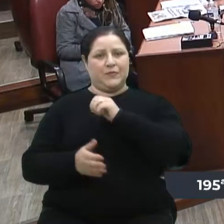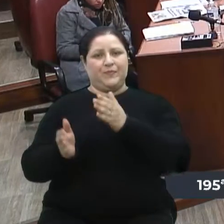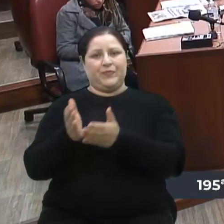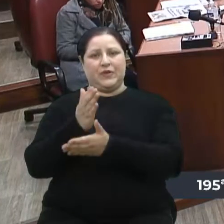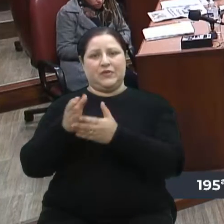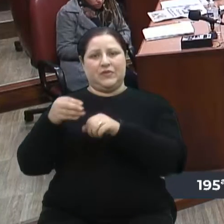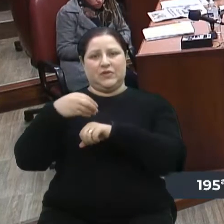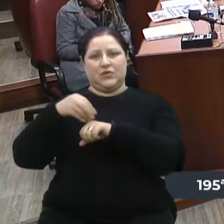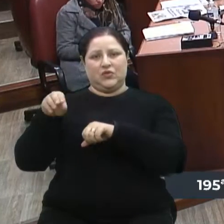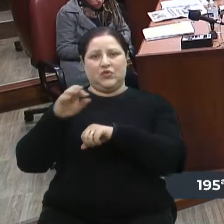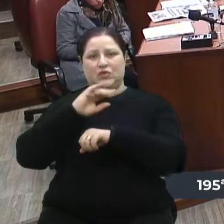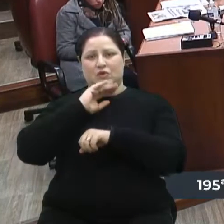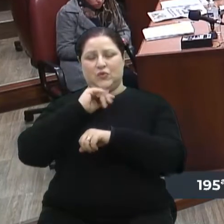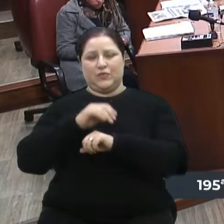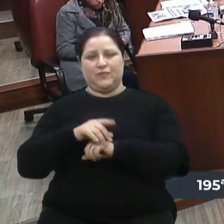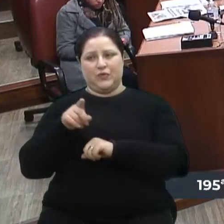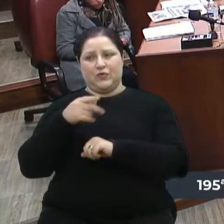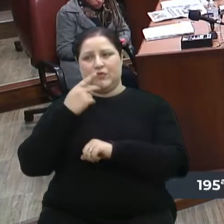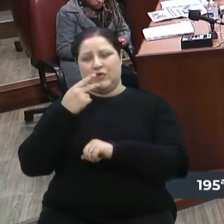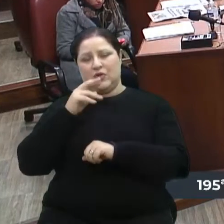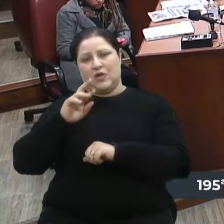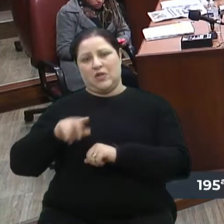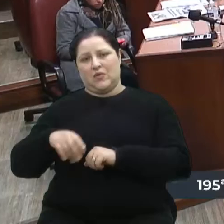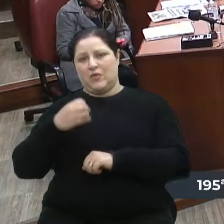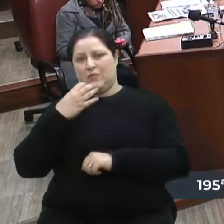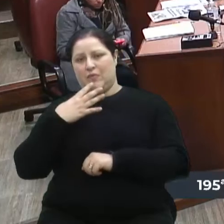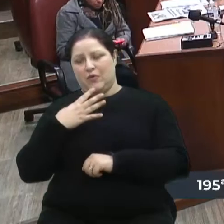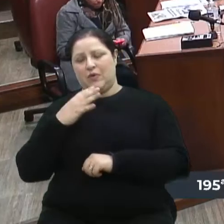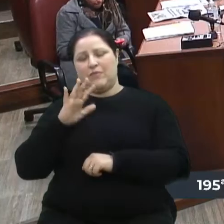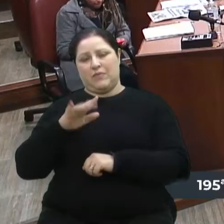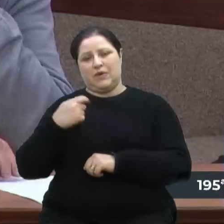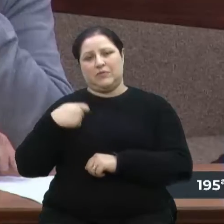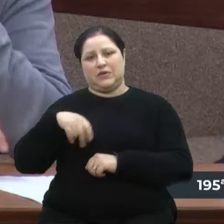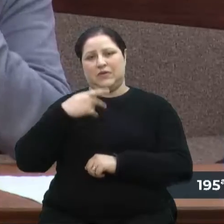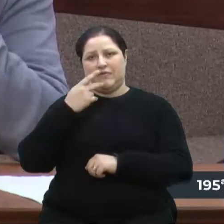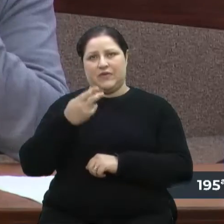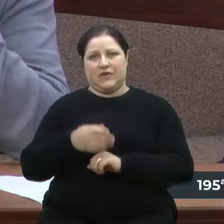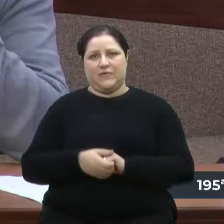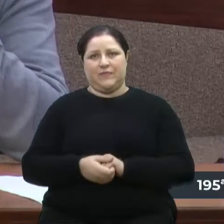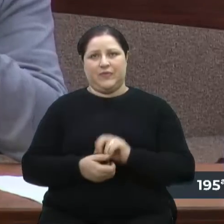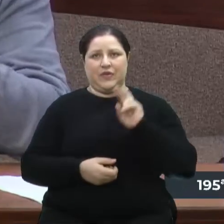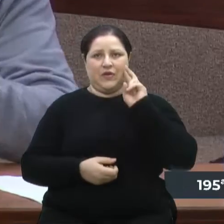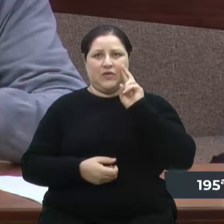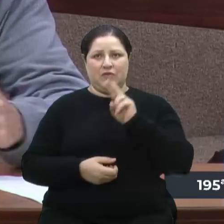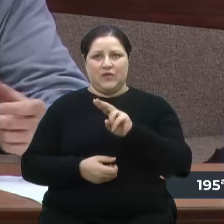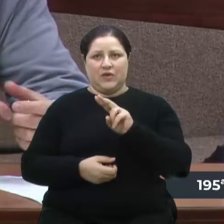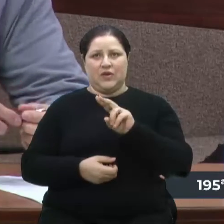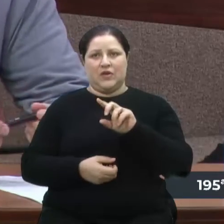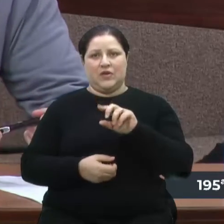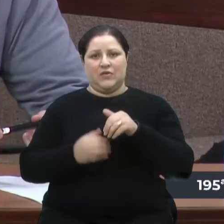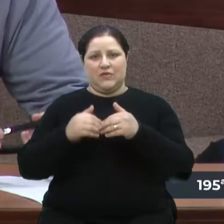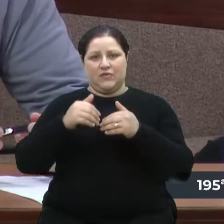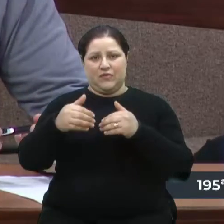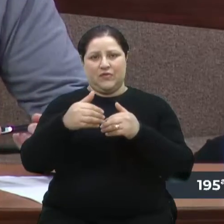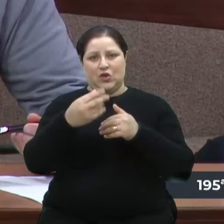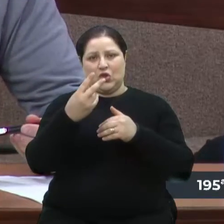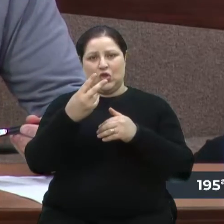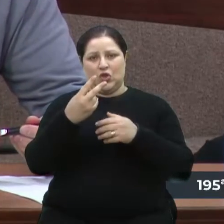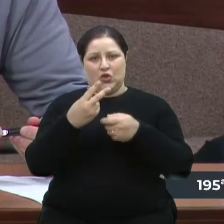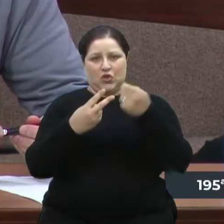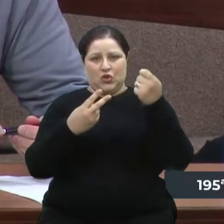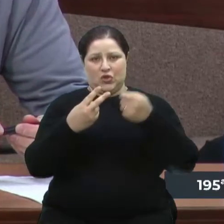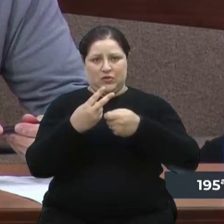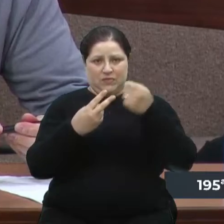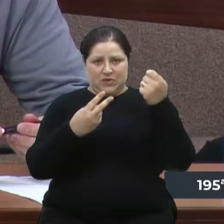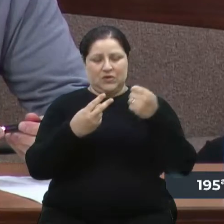como o senhor trouxe, que é uma notícia, mas não é boa, mas tem que ser falada. Mas olhando os próximos 60 dias aí pelas perspectivas,